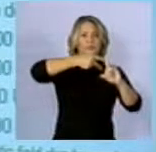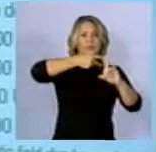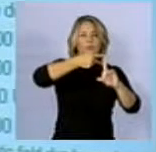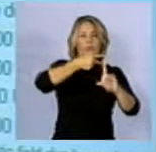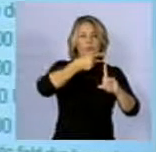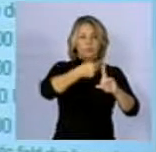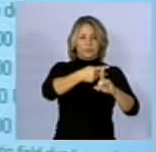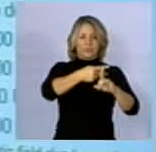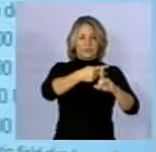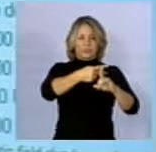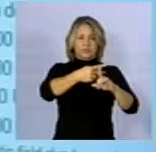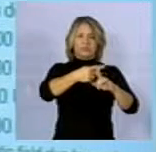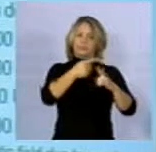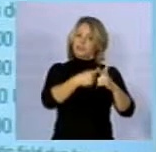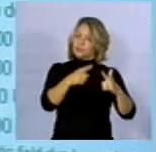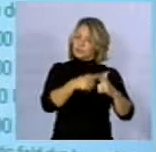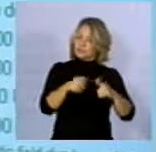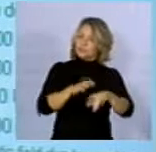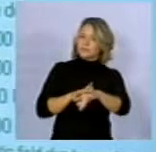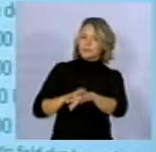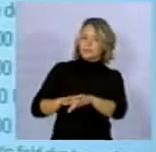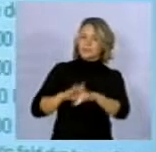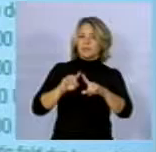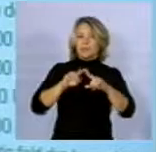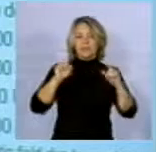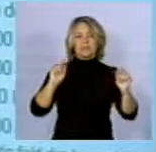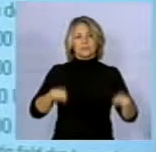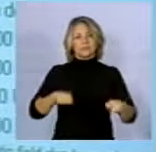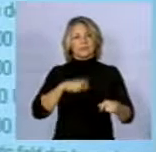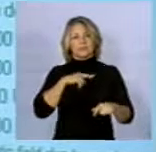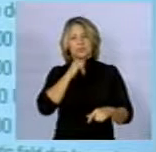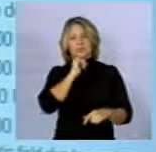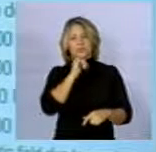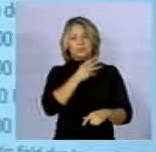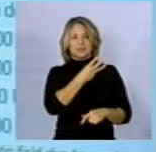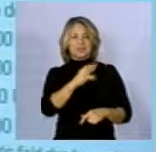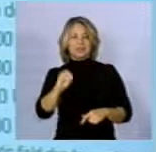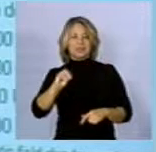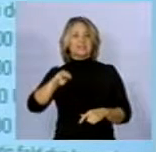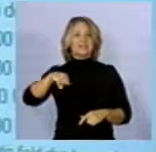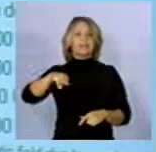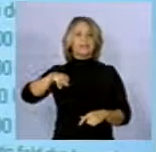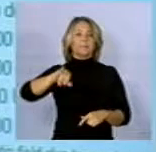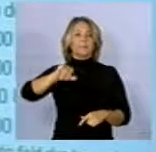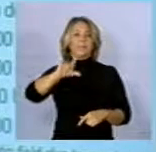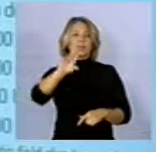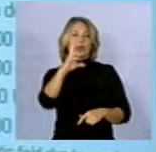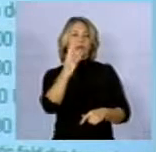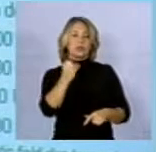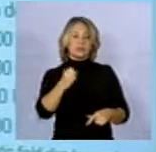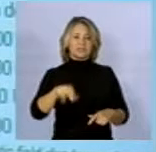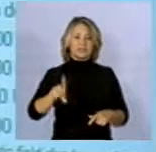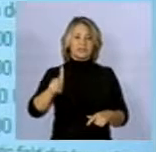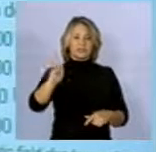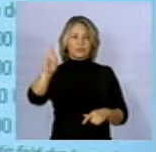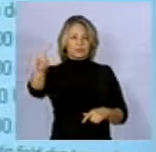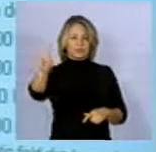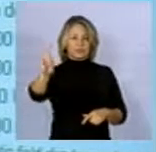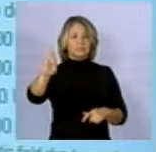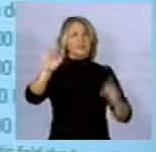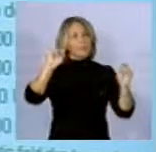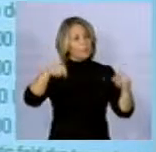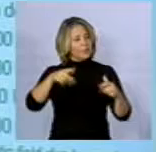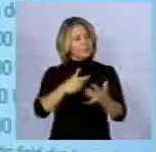índices de leucemia, corresponderia a 30 bilhões de dólares. De um modo geral,